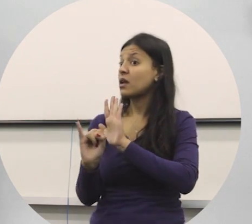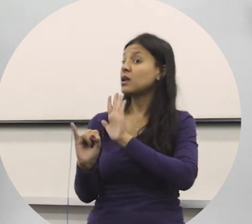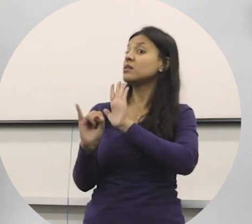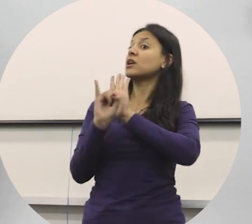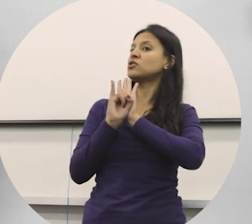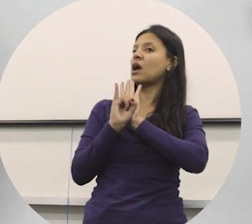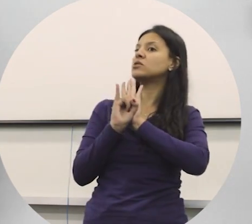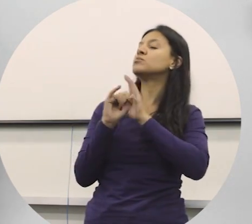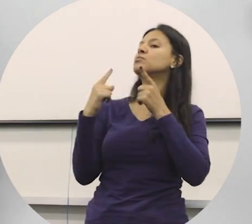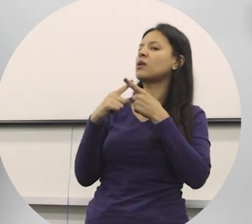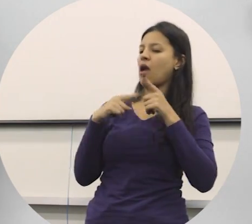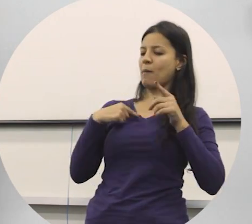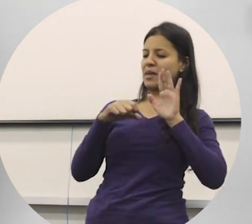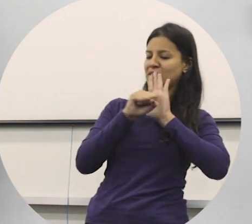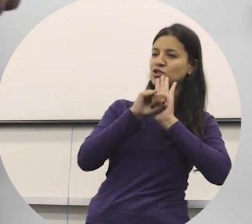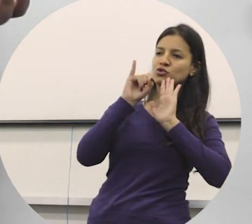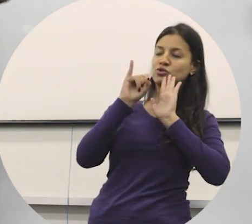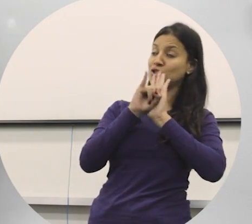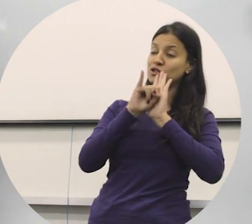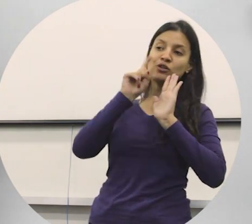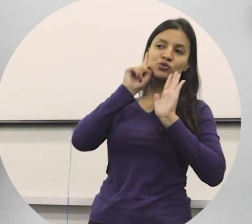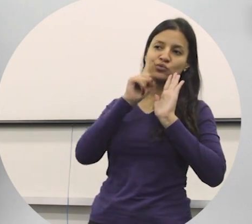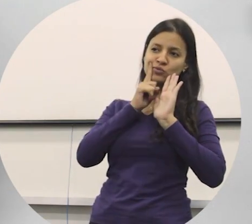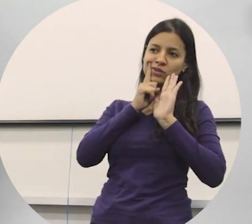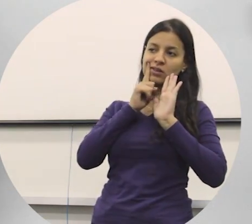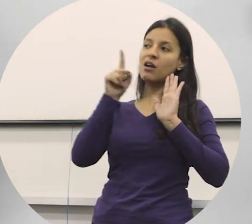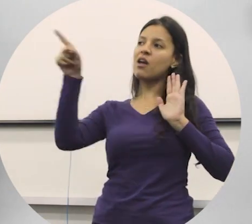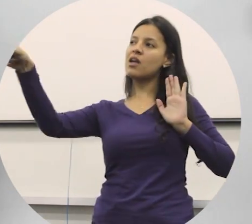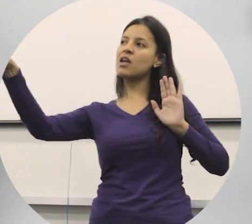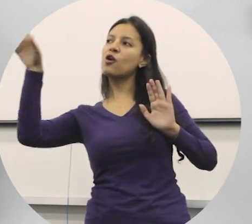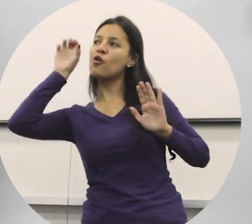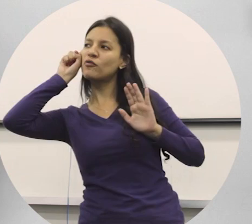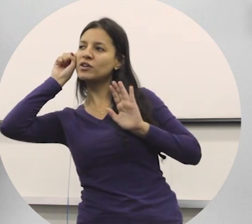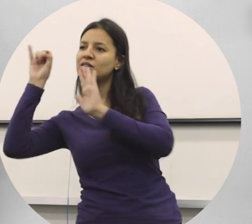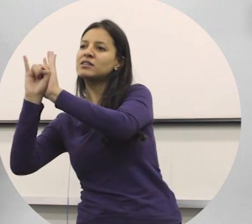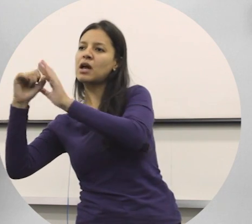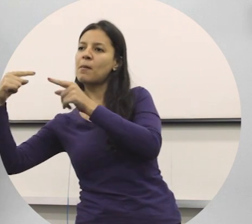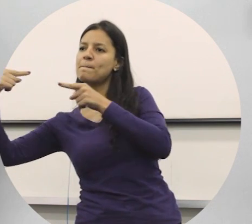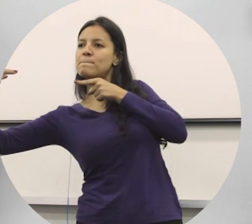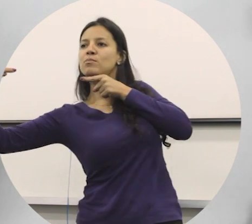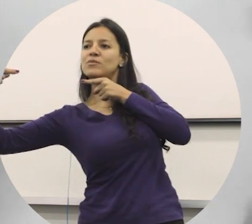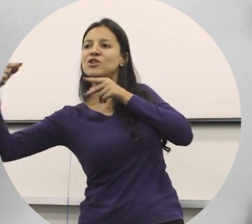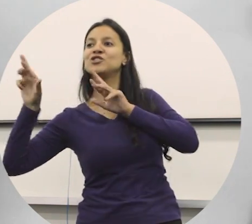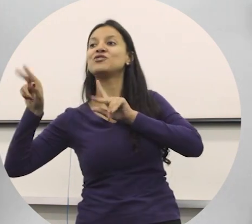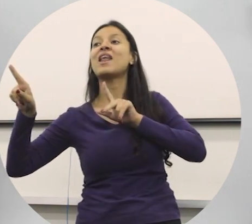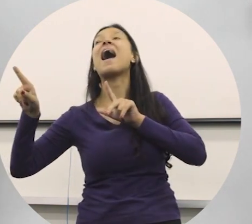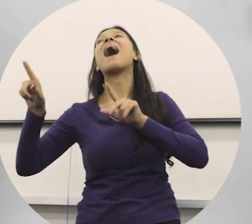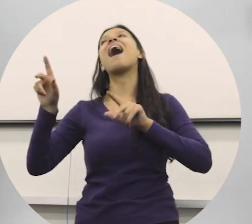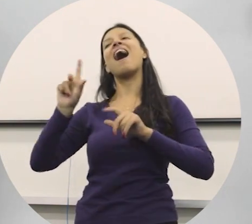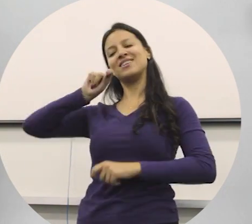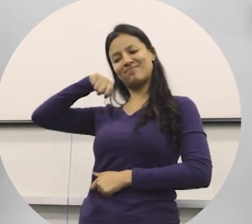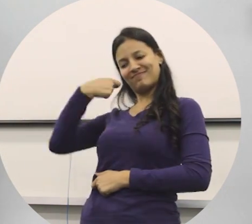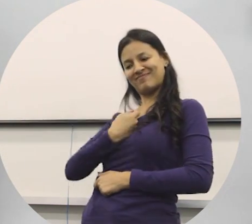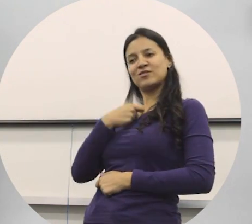oposição àquela outra. Não sei se vocês já leram, acho tão bonitinho, eu acho que é